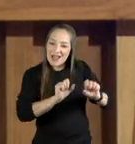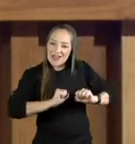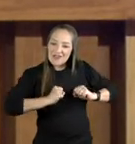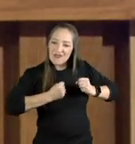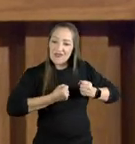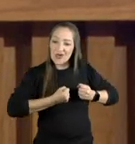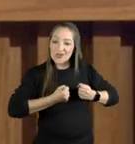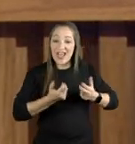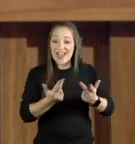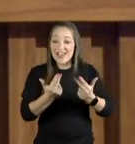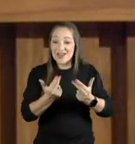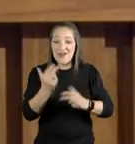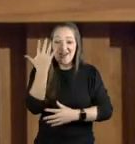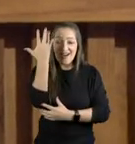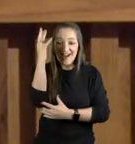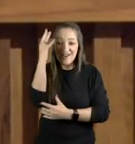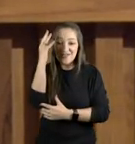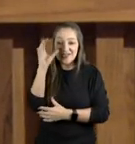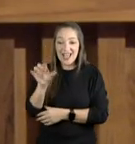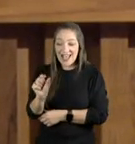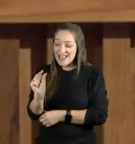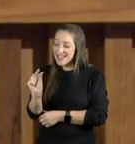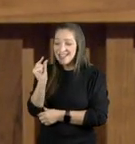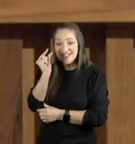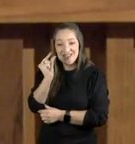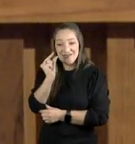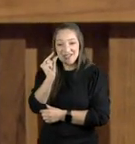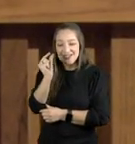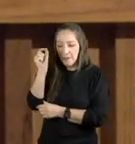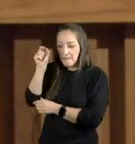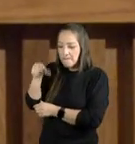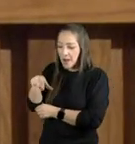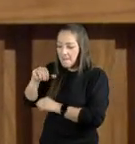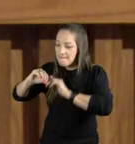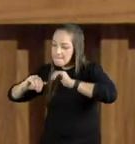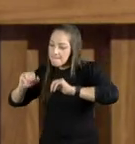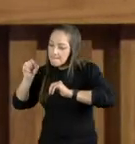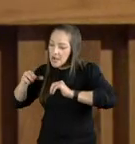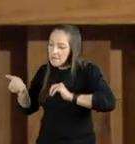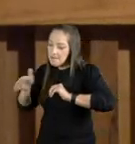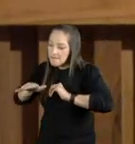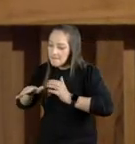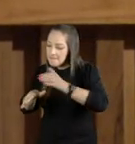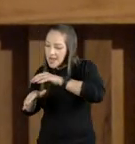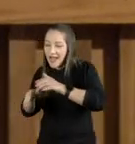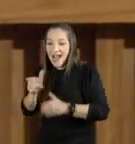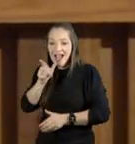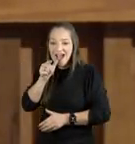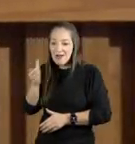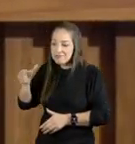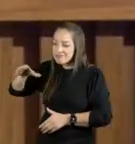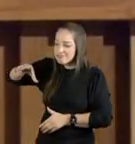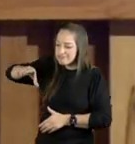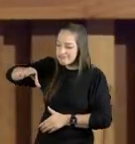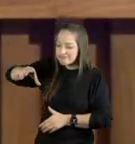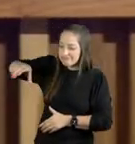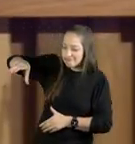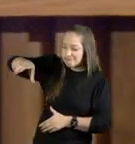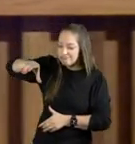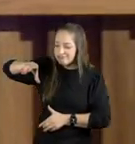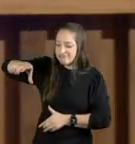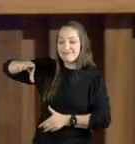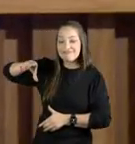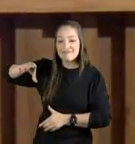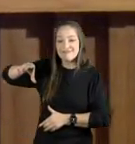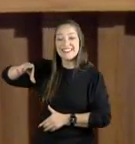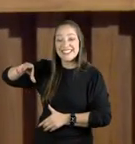nasceu, cuidar, para que não pegue nenhuma praga, e depois, por último, quando aquela árvore está forte,